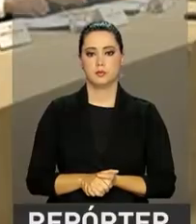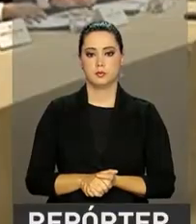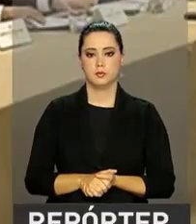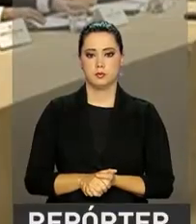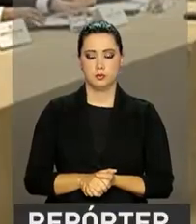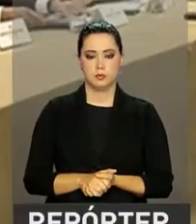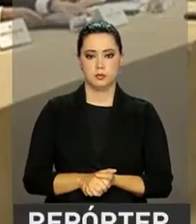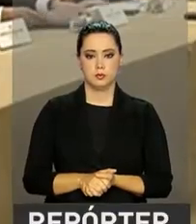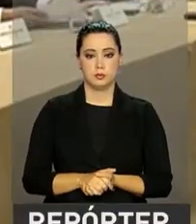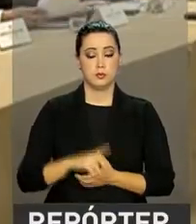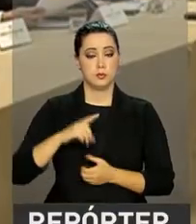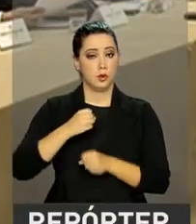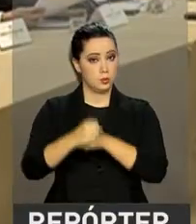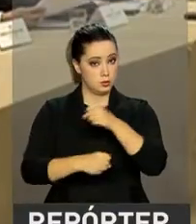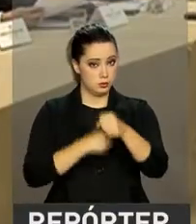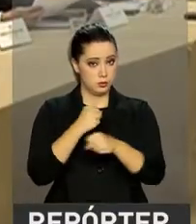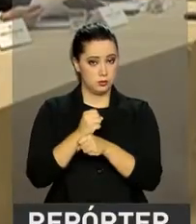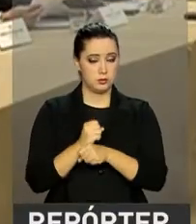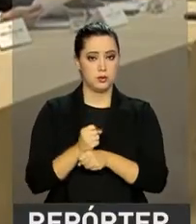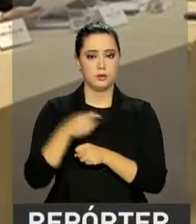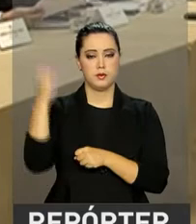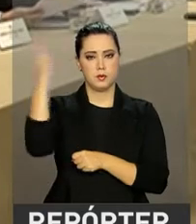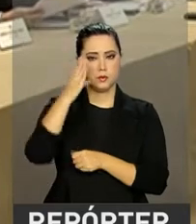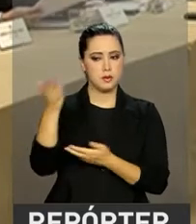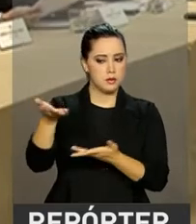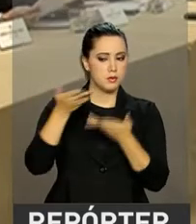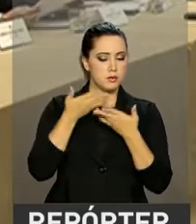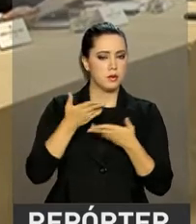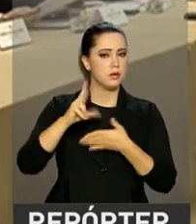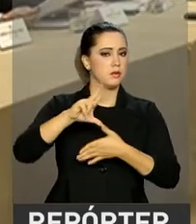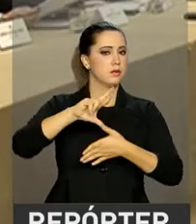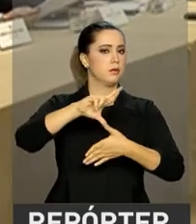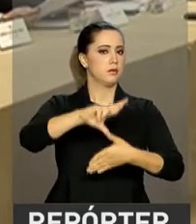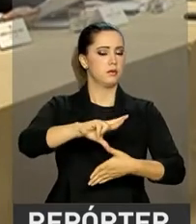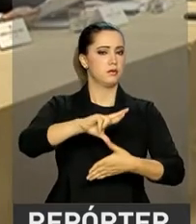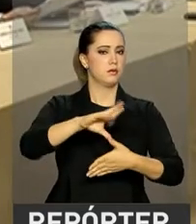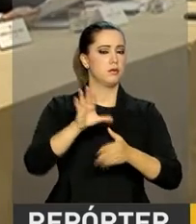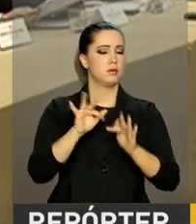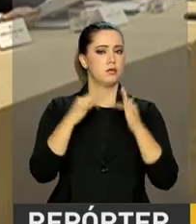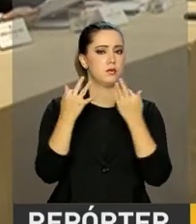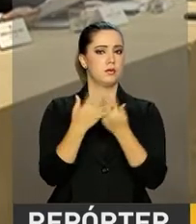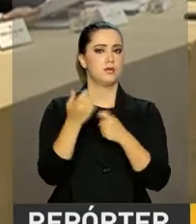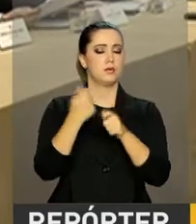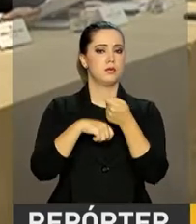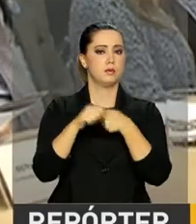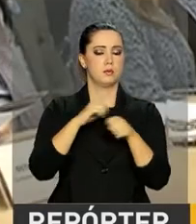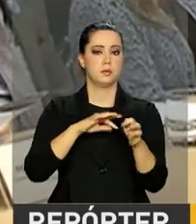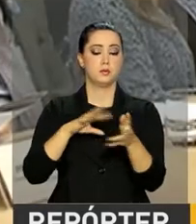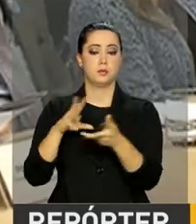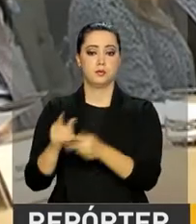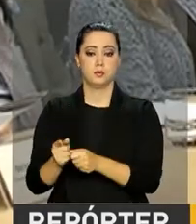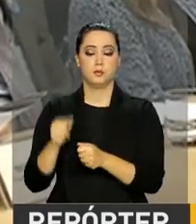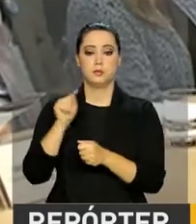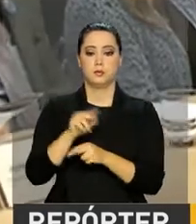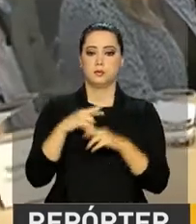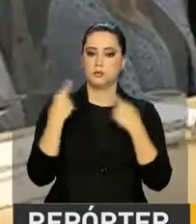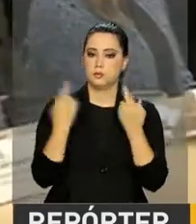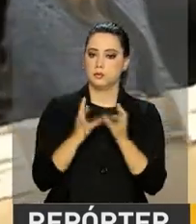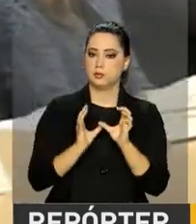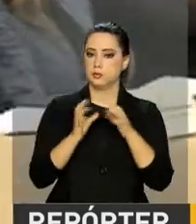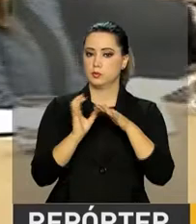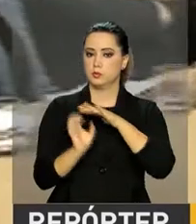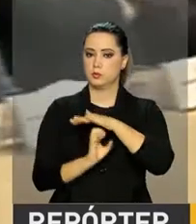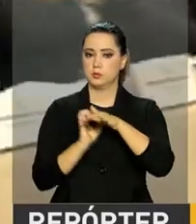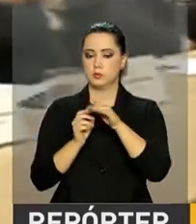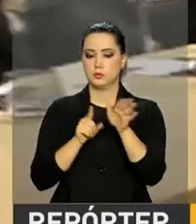no ano que vem o brasil será o anfitrião da edição latino americana do fórum econômico mundial o evento vai reunir empresários